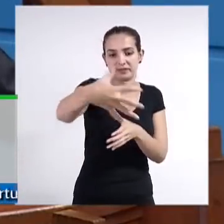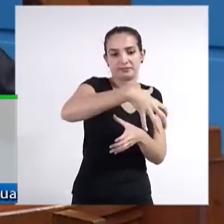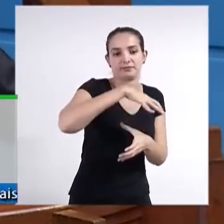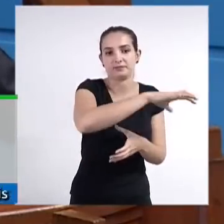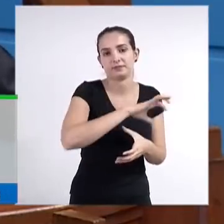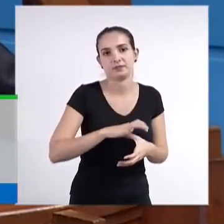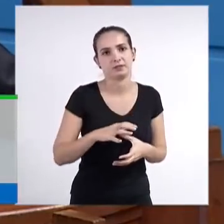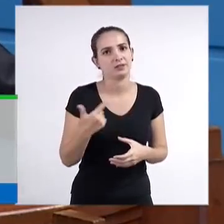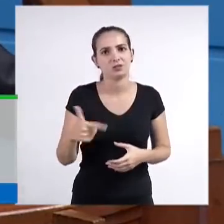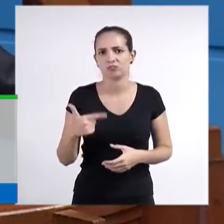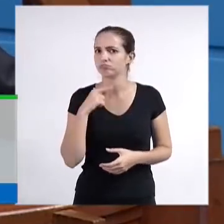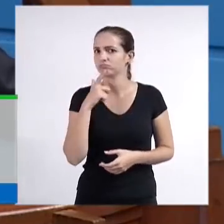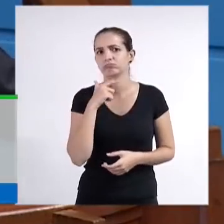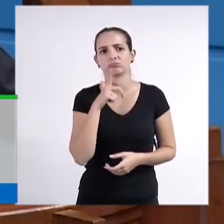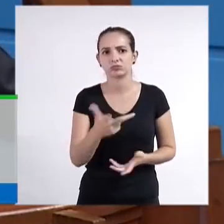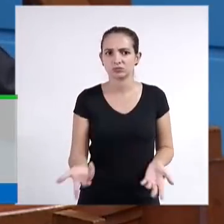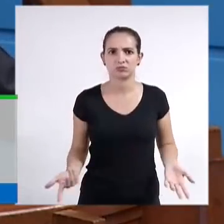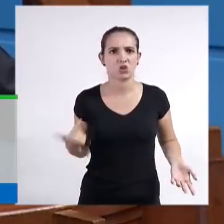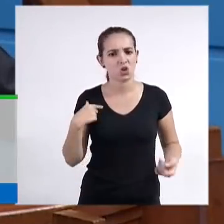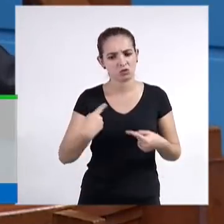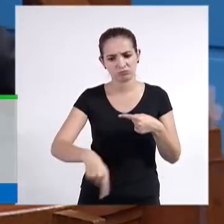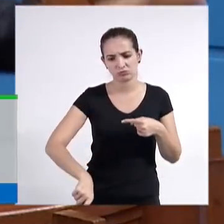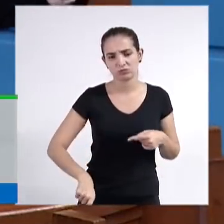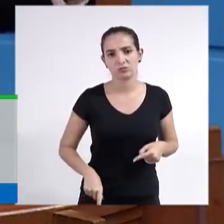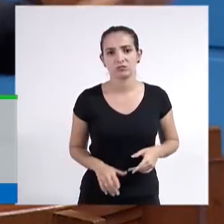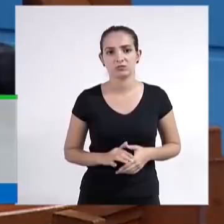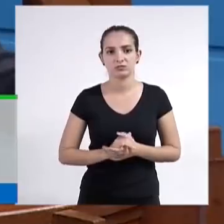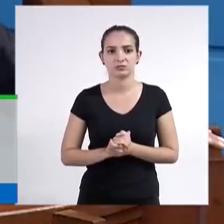como. Discordo.